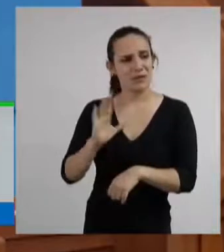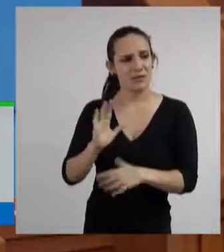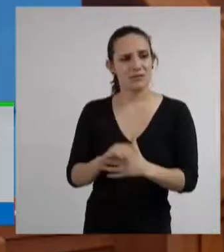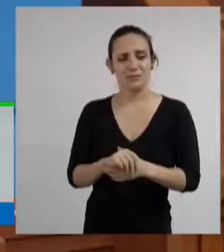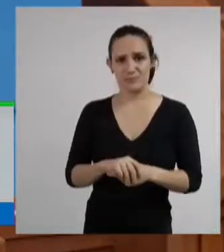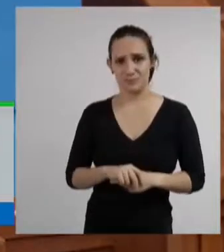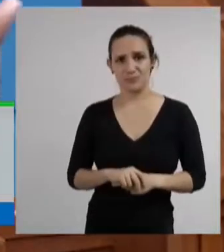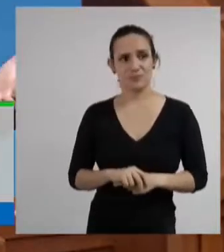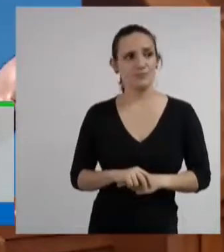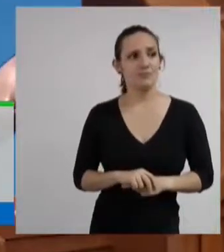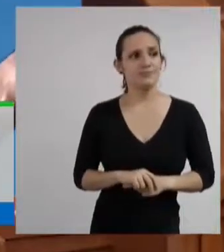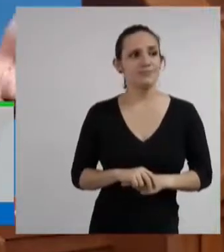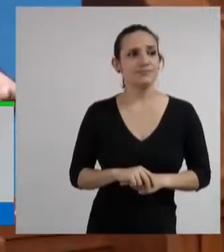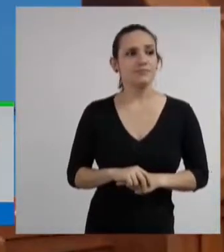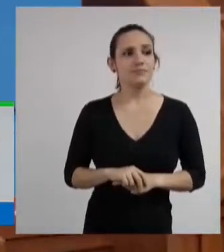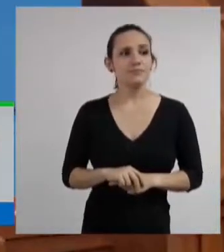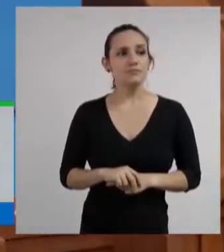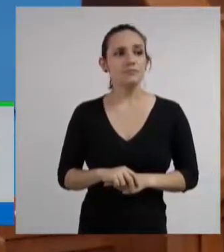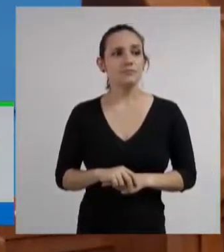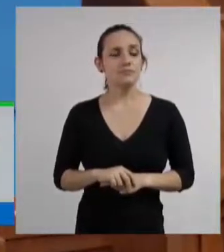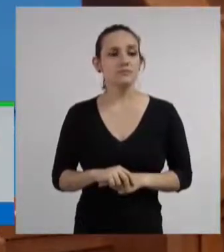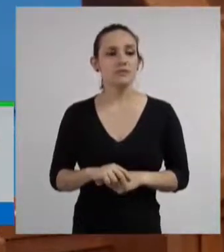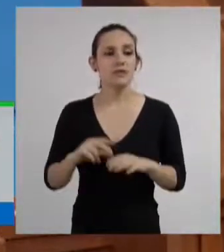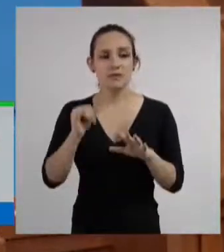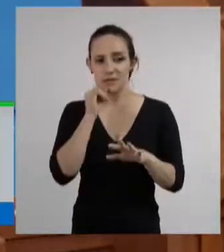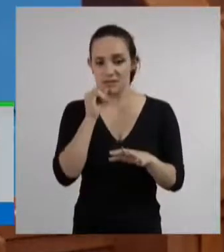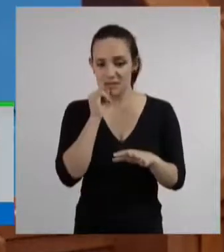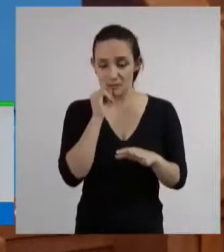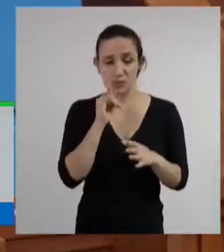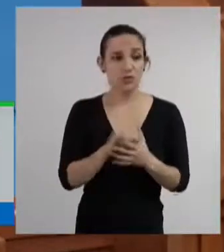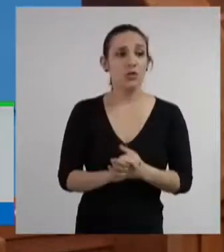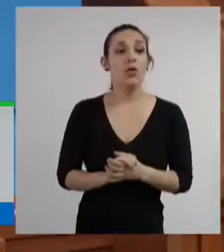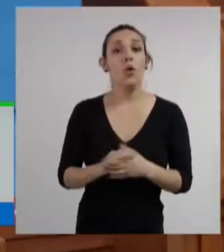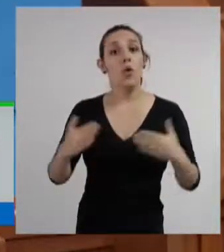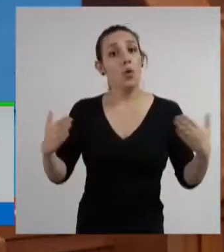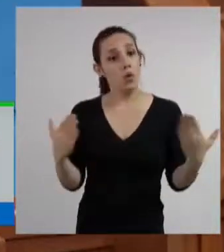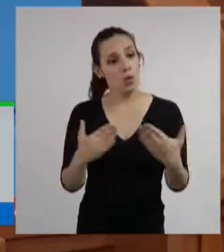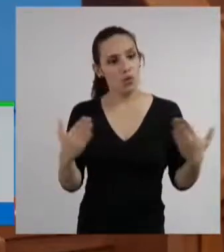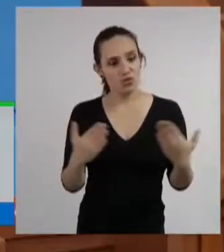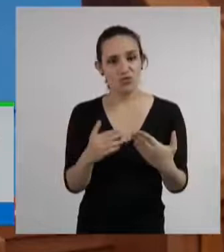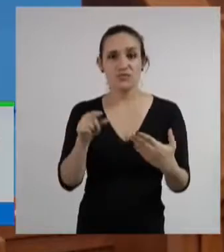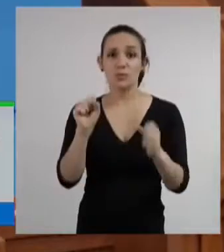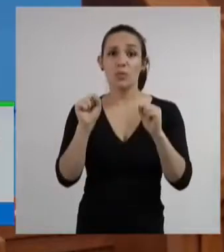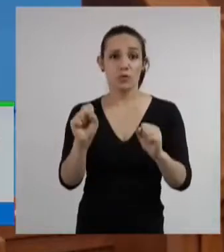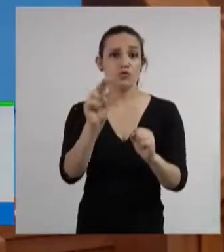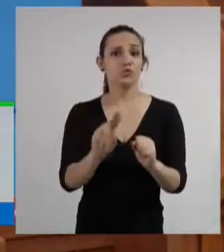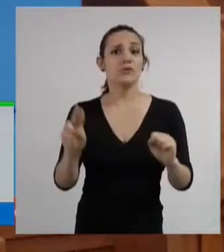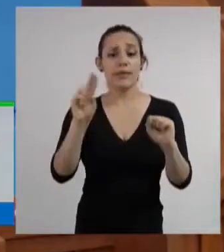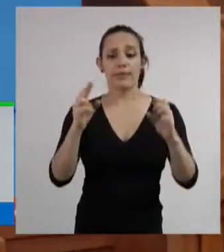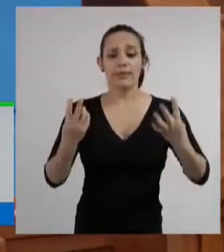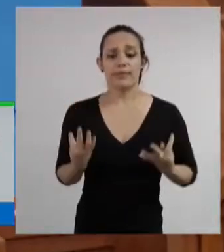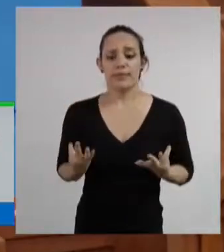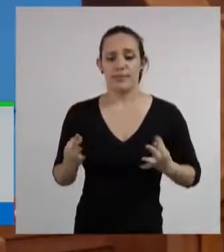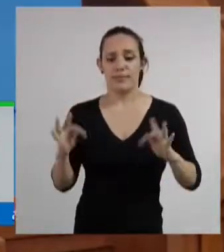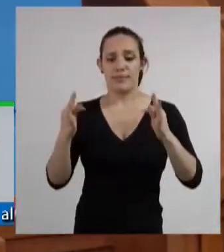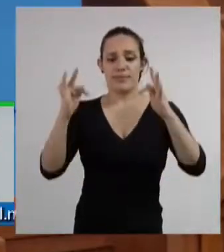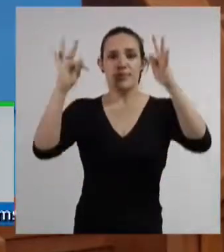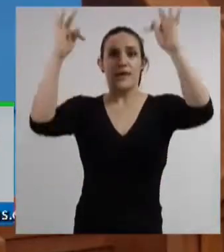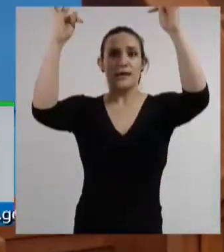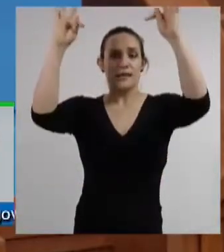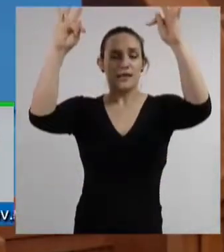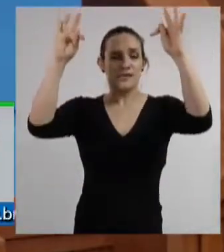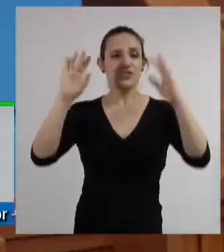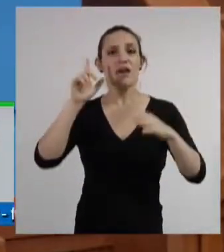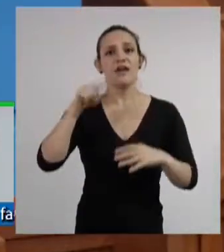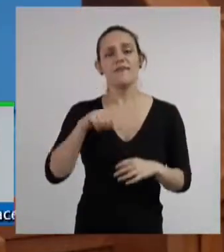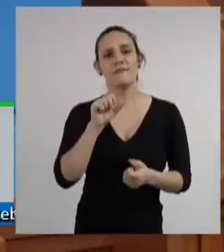existe mais. Você tira... O máximo que você faz hoje, uma tecnologia moderna, é fazer a subsolagem,